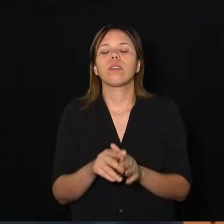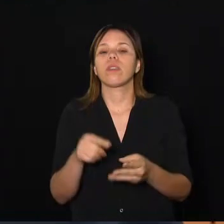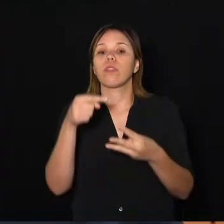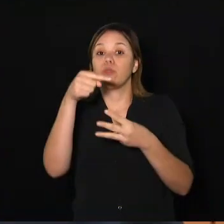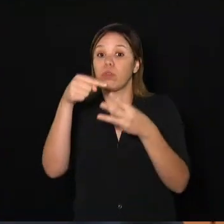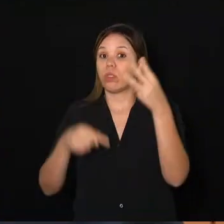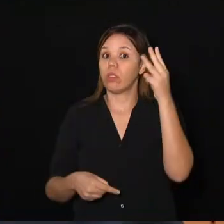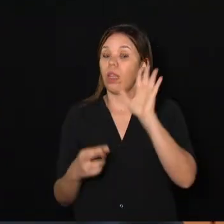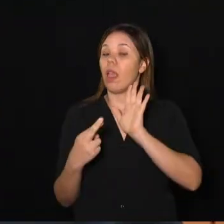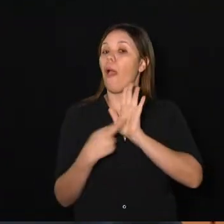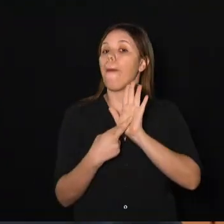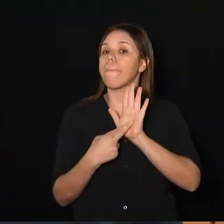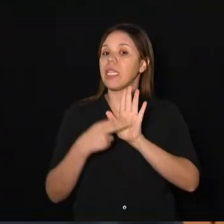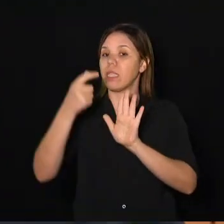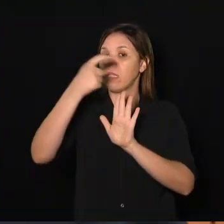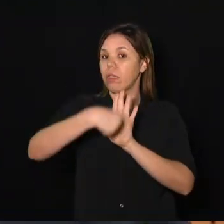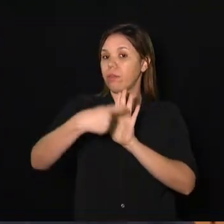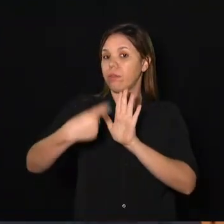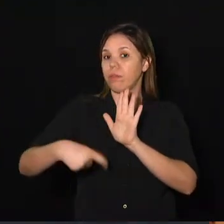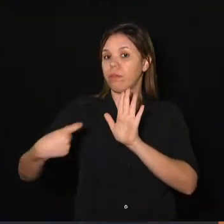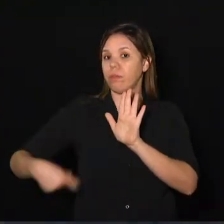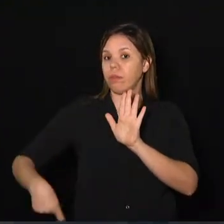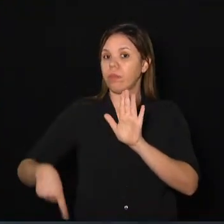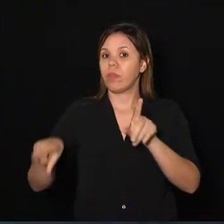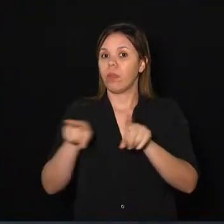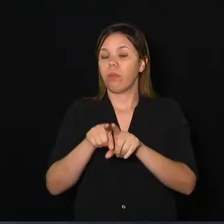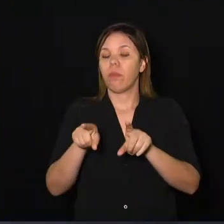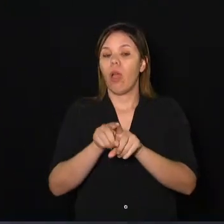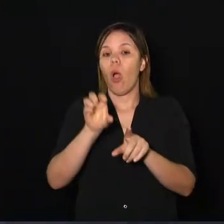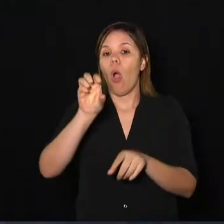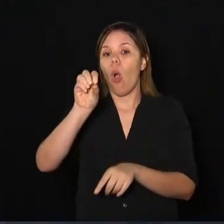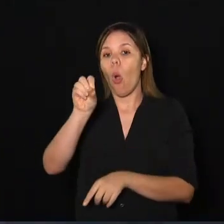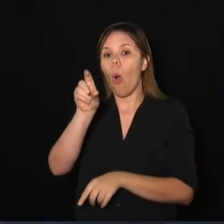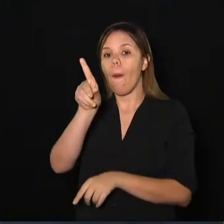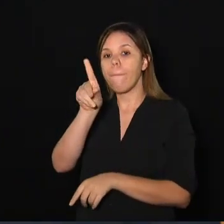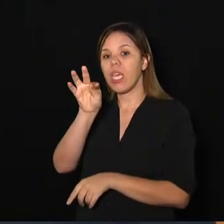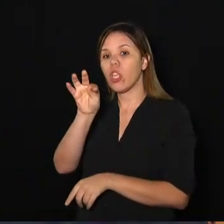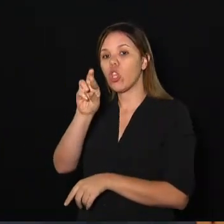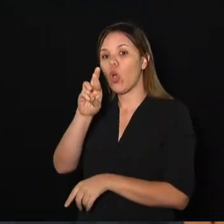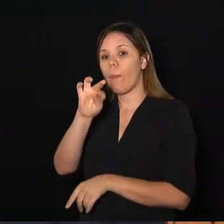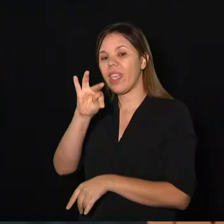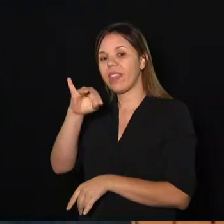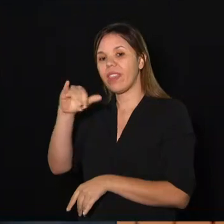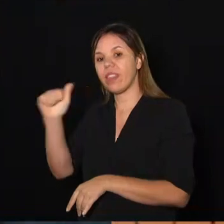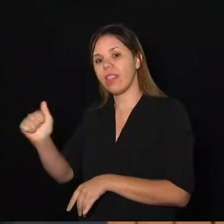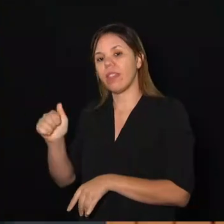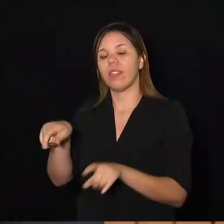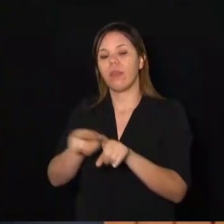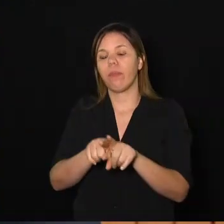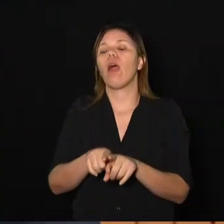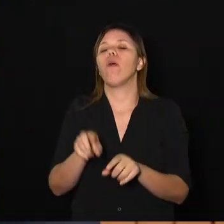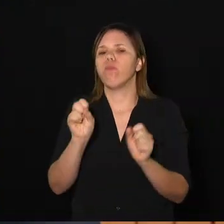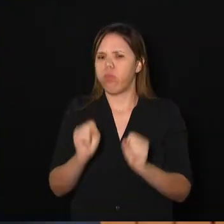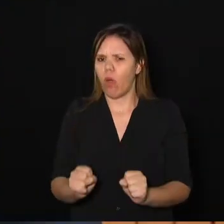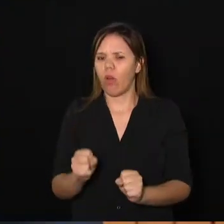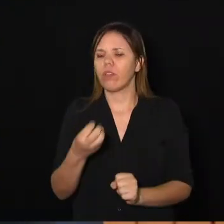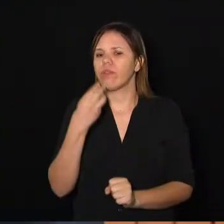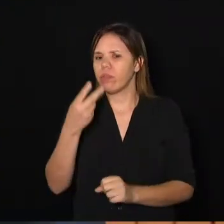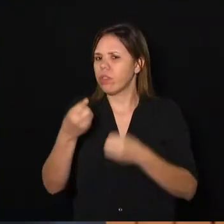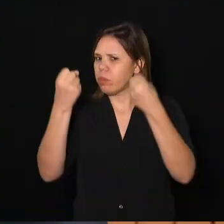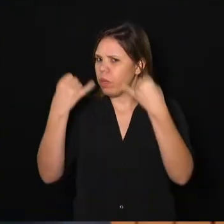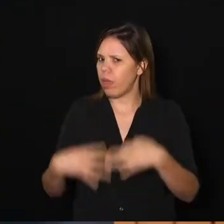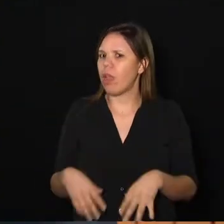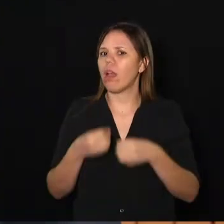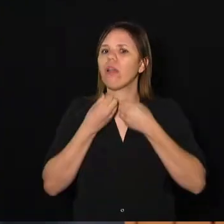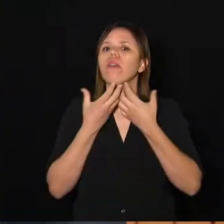representantes da parte da optometria também para que os senhores e a senhora possam fazer o uso também com três minutos de